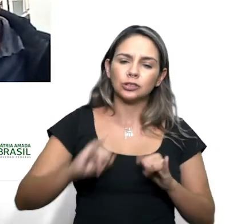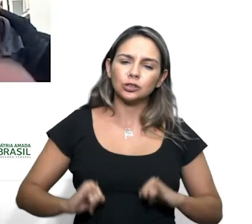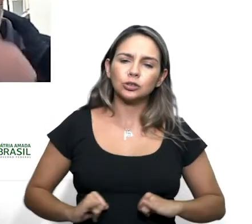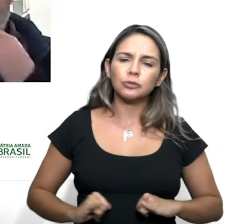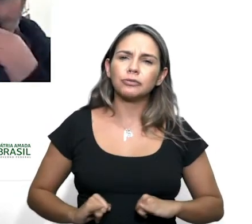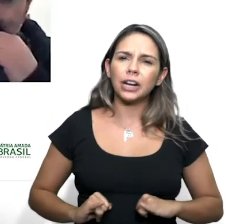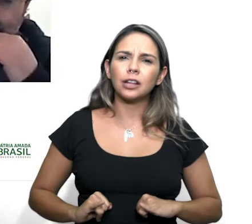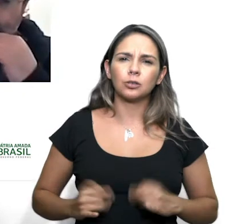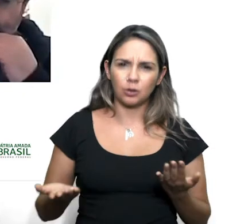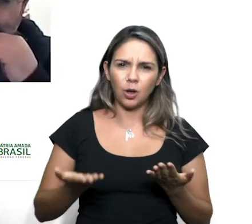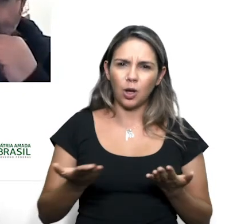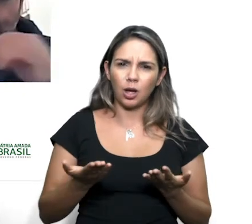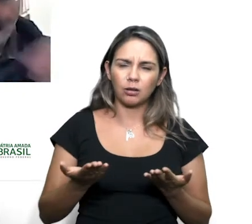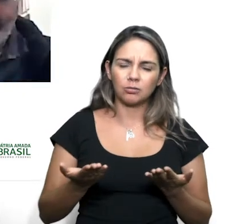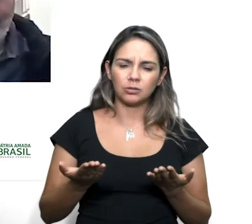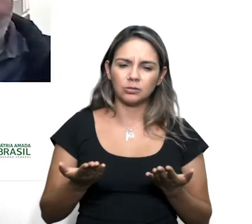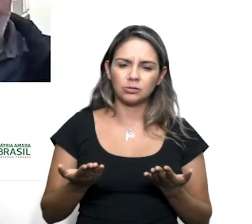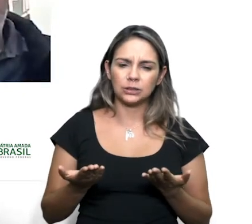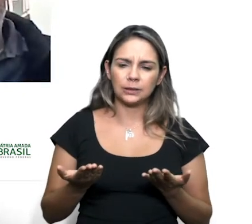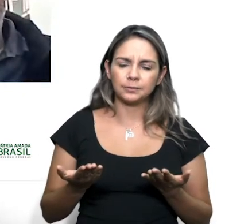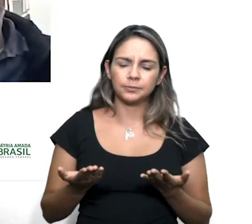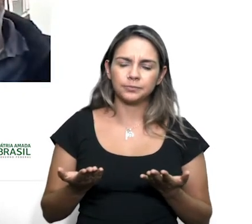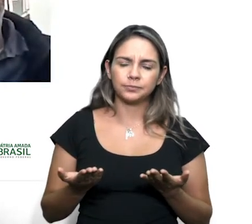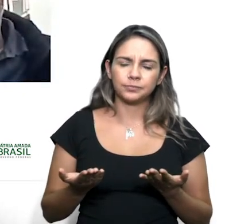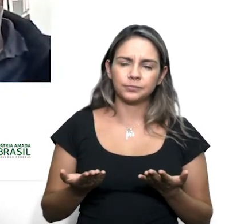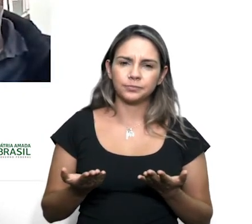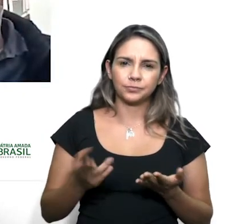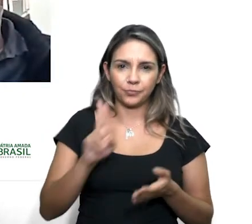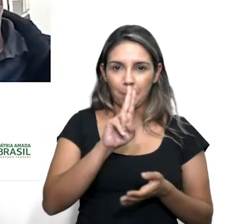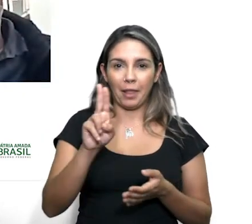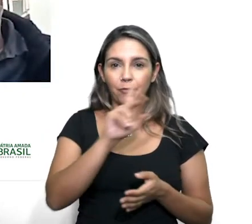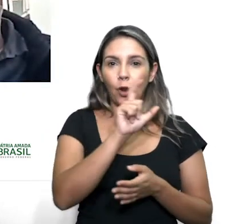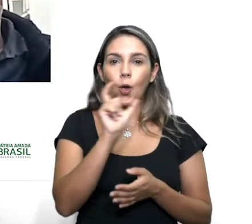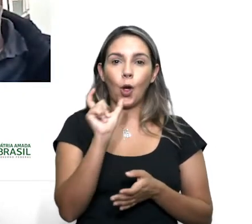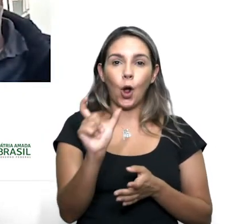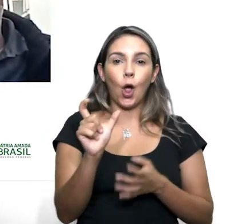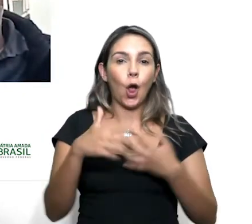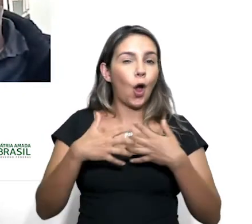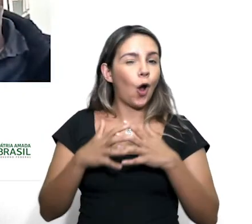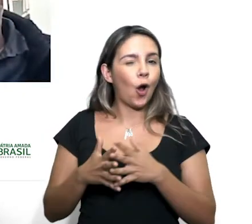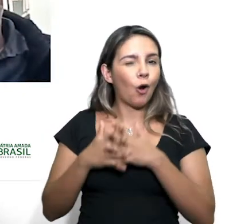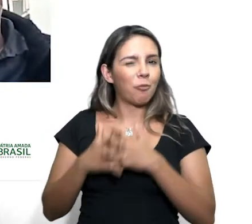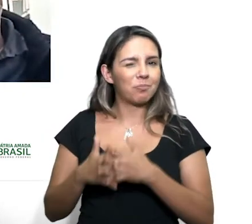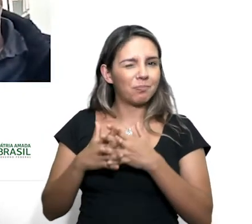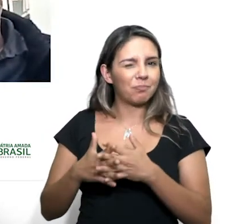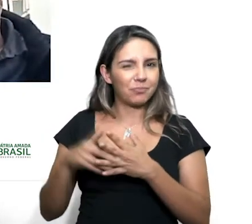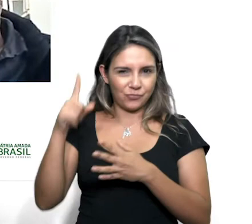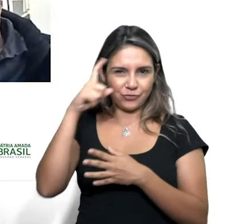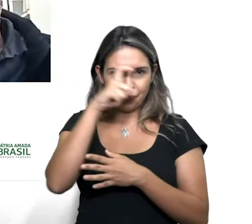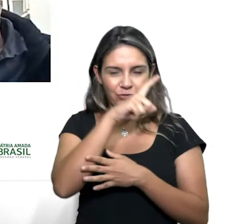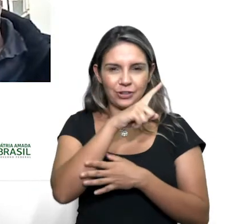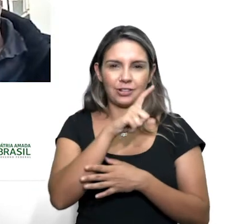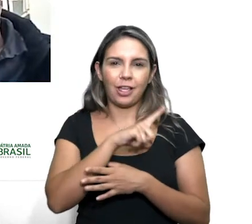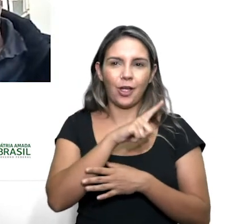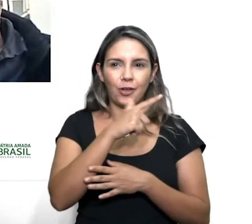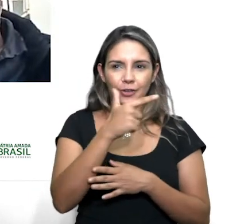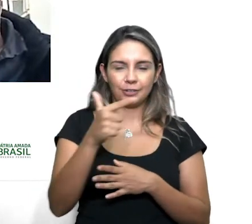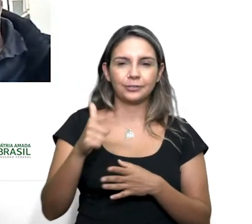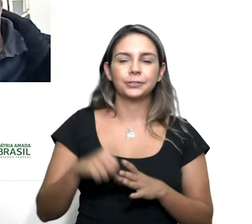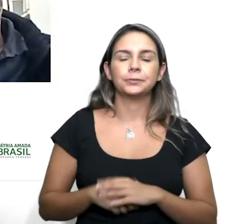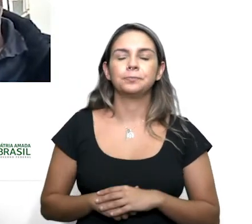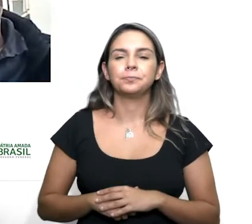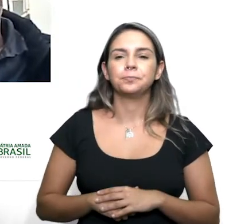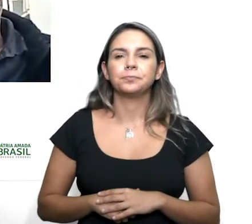complexo, para não falar trágico, vamos usar o complexo, que a tragédia tem muitos outros elementos,